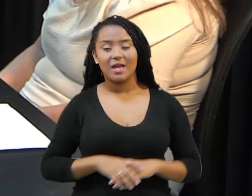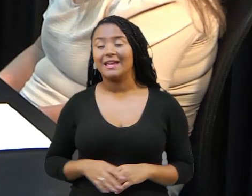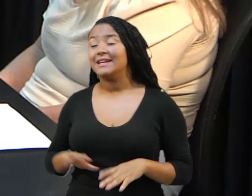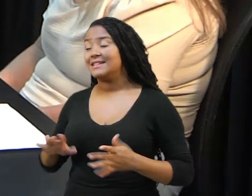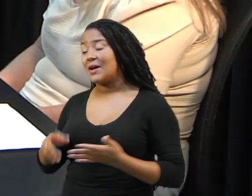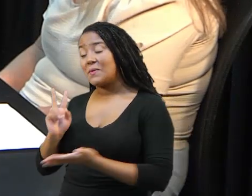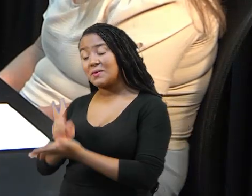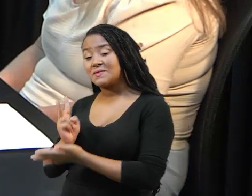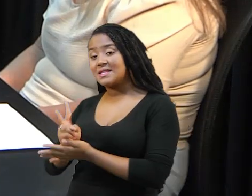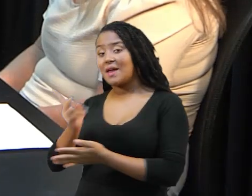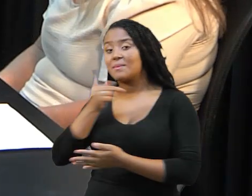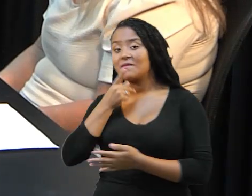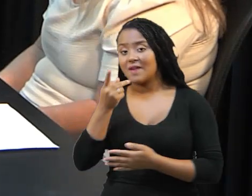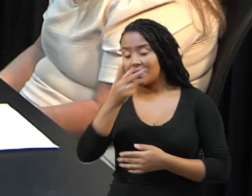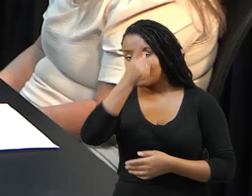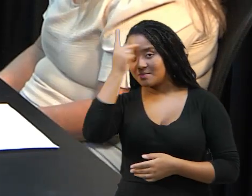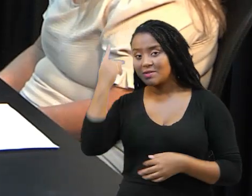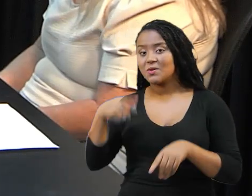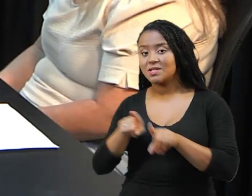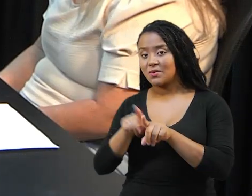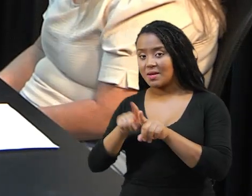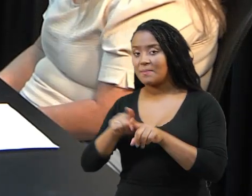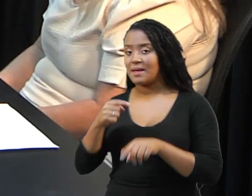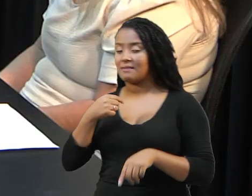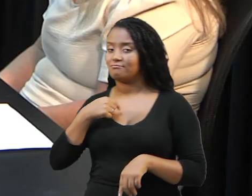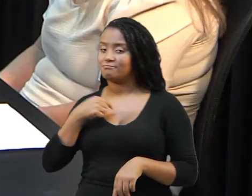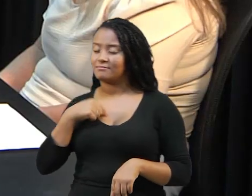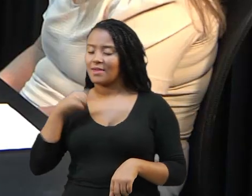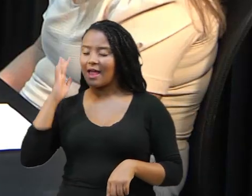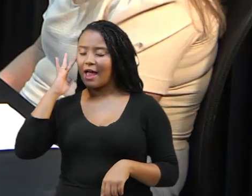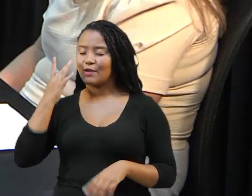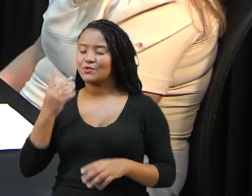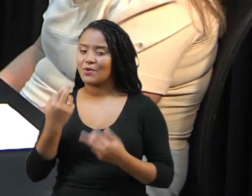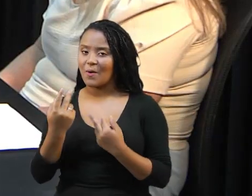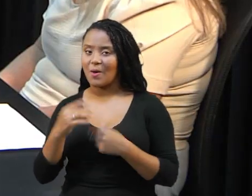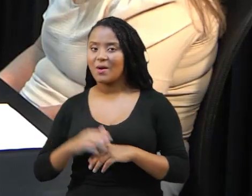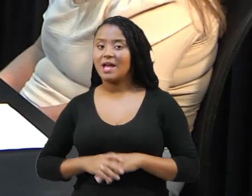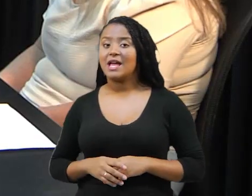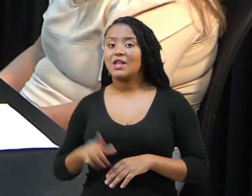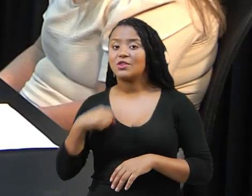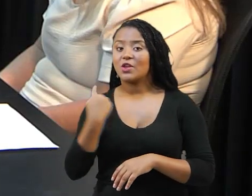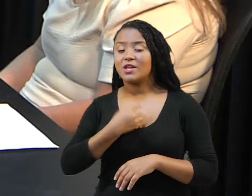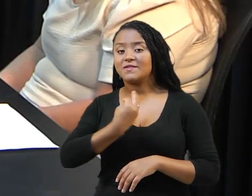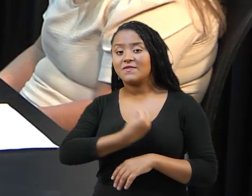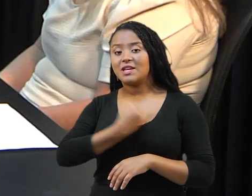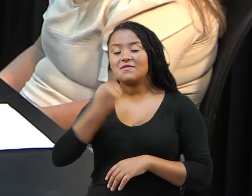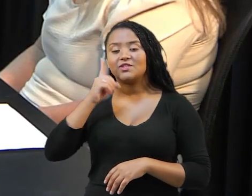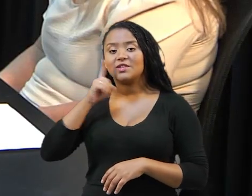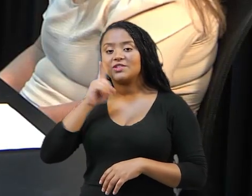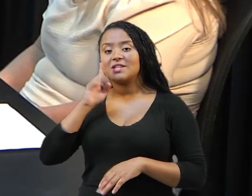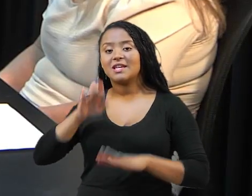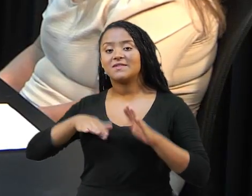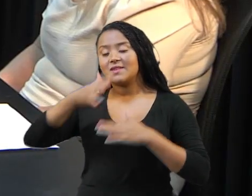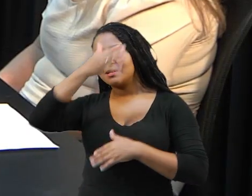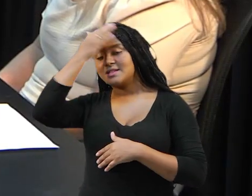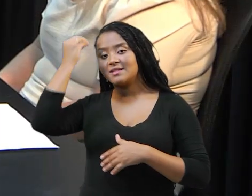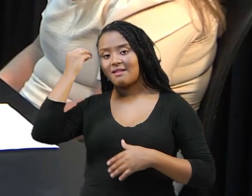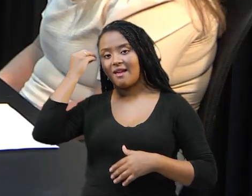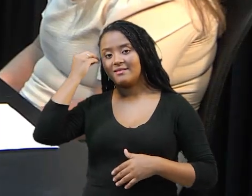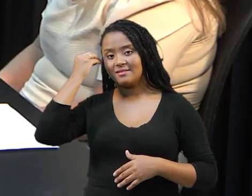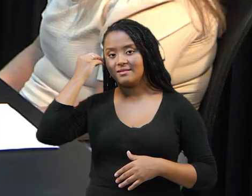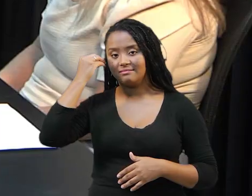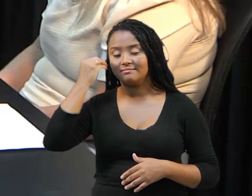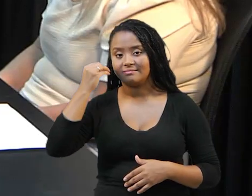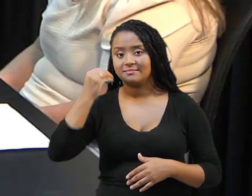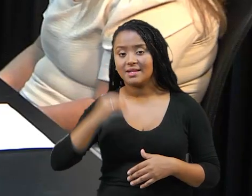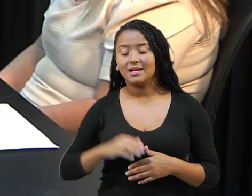sempre falo para as pessoas, e eu me incluo nisso também. A gente vai vivendo toda essa tribulação do dia a dia, né? E a gente acaba esquecendo a